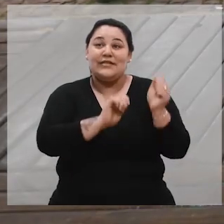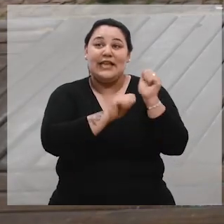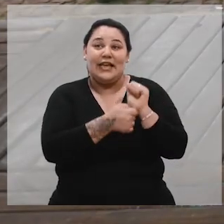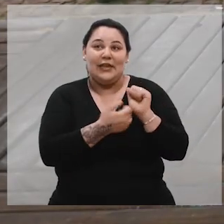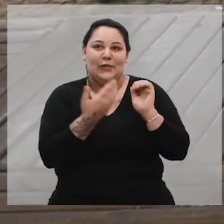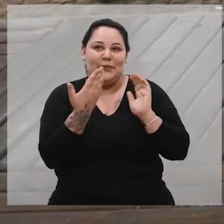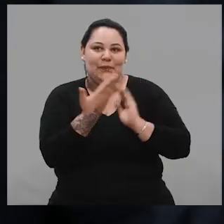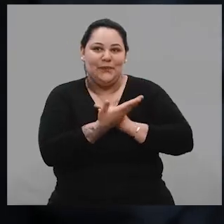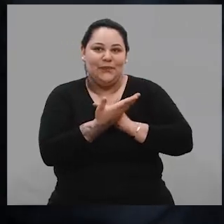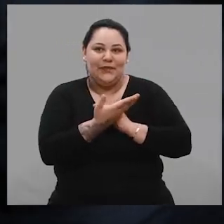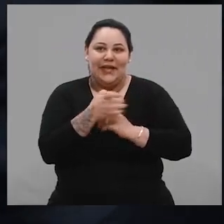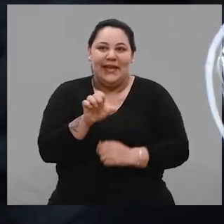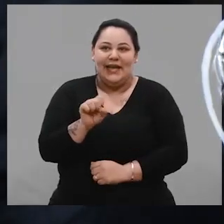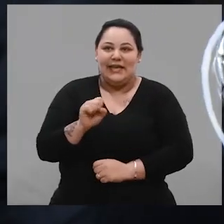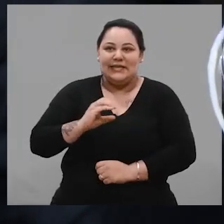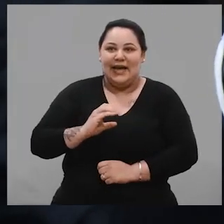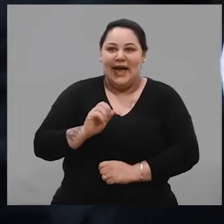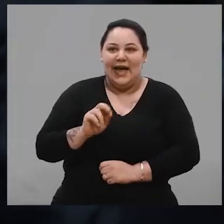da Escaramuça.